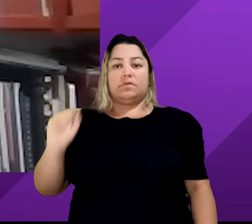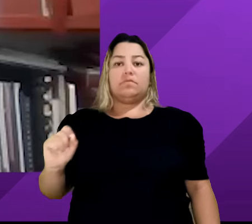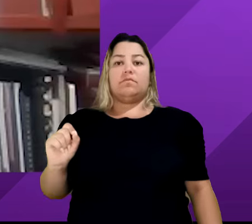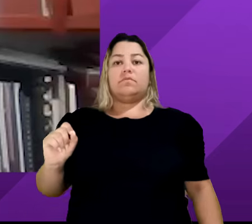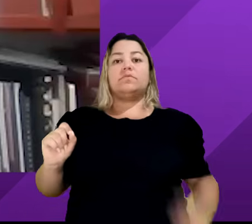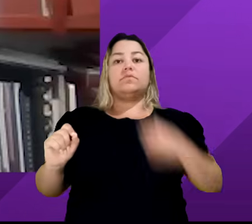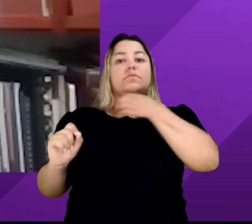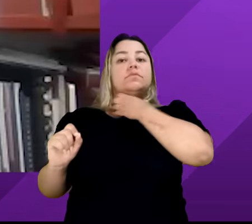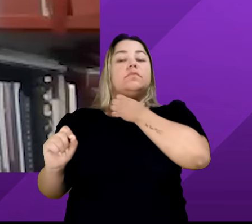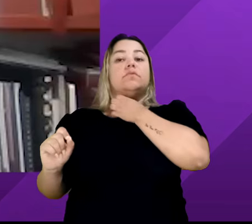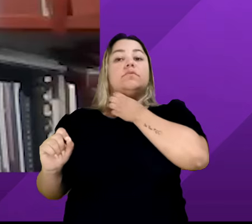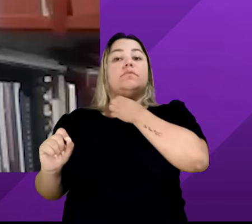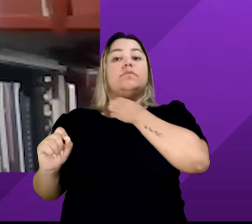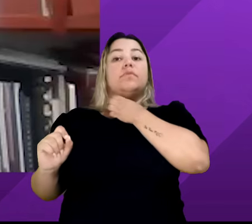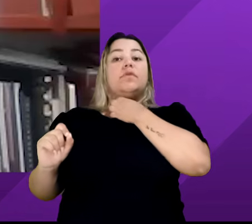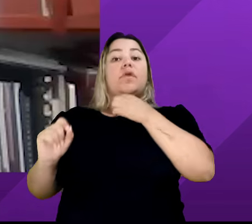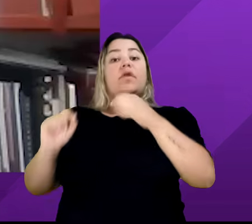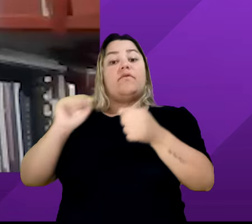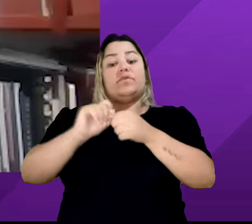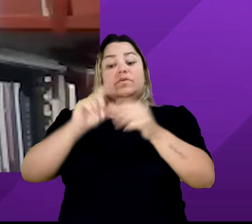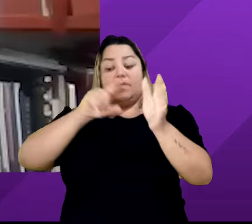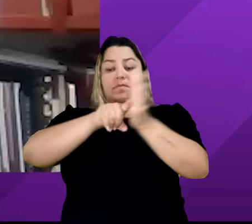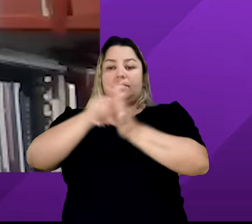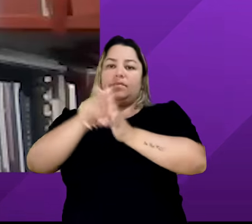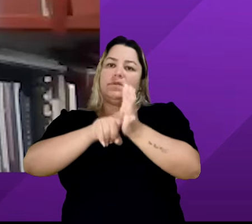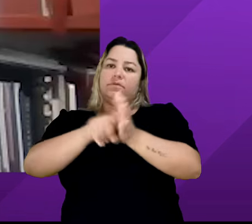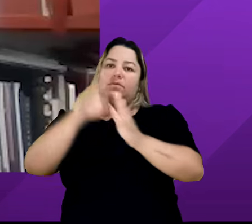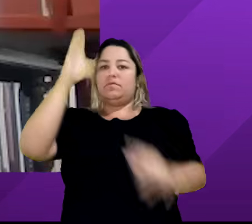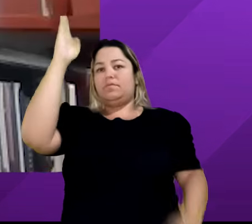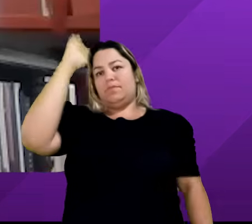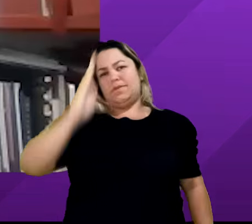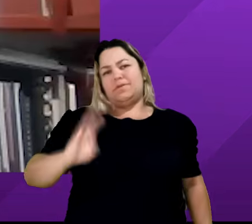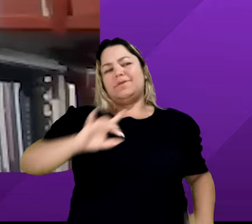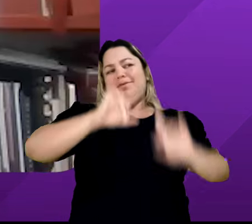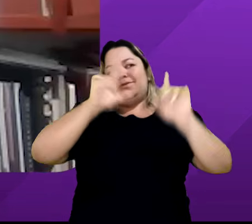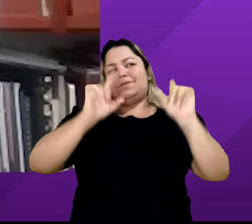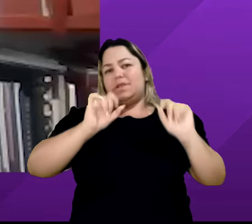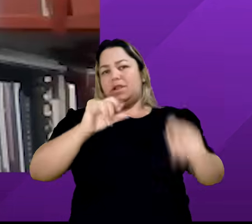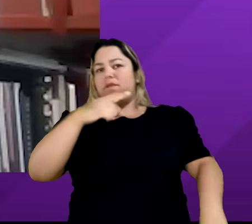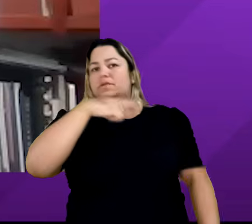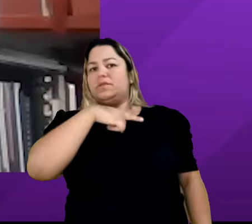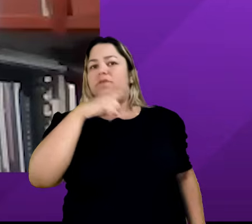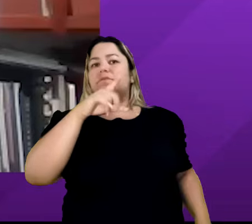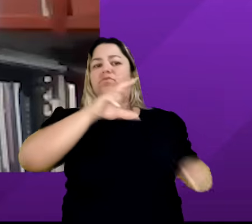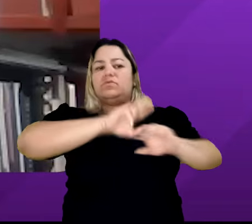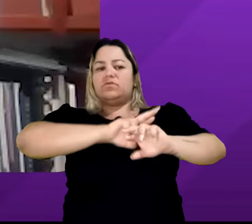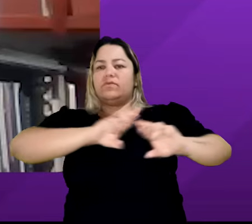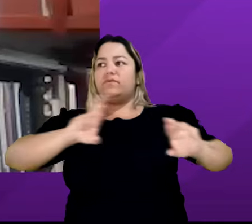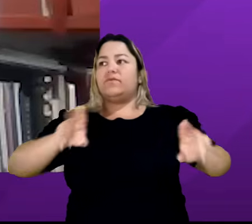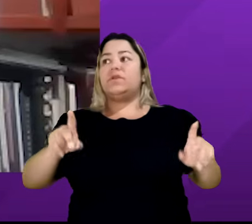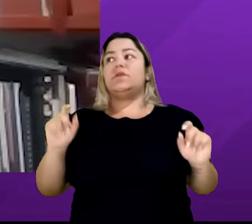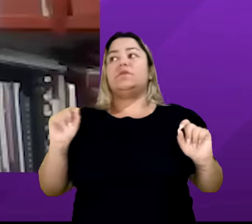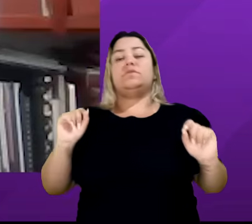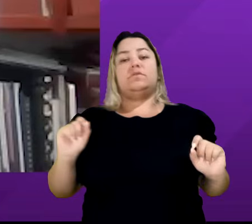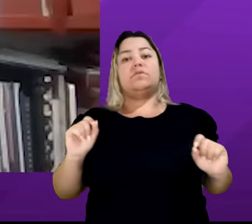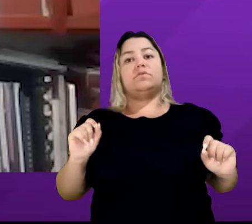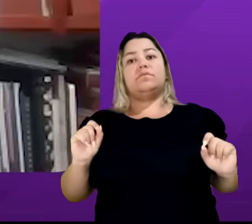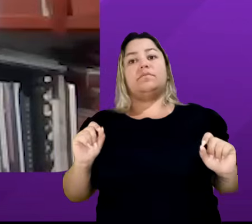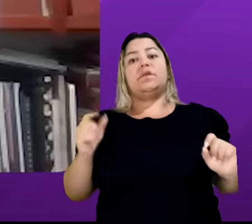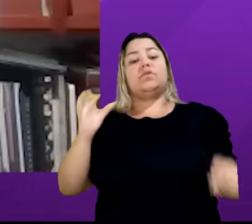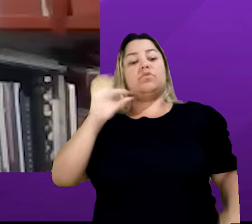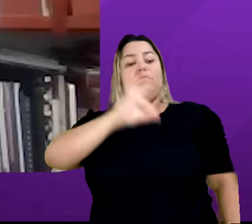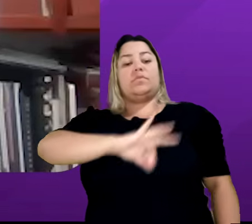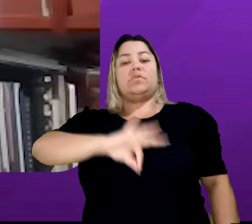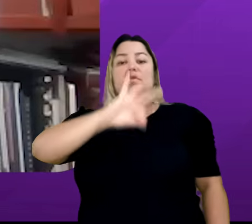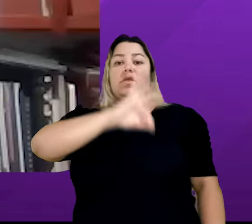fazer uma pesquisa no Brasil. Será que existe mesmo essa diferença de remuneração entre homens e mulheres? Será